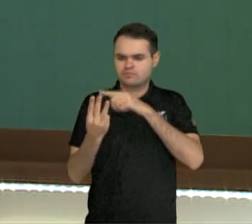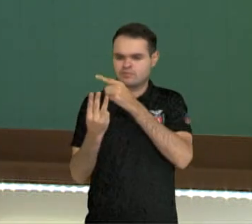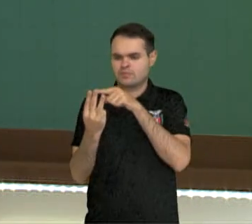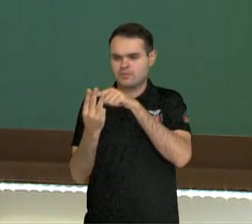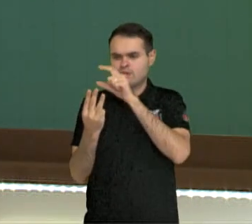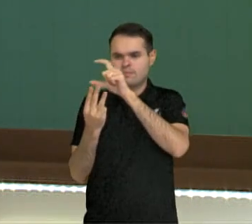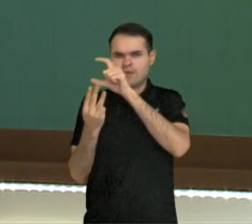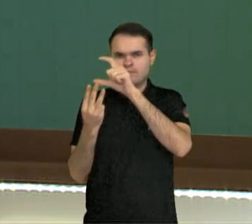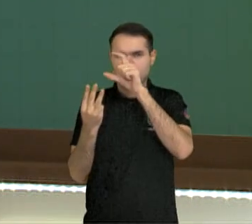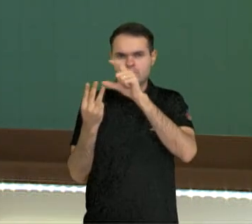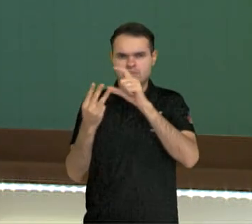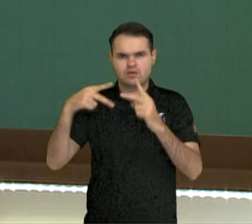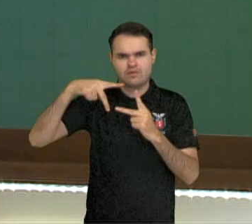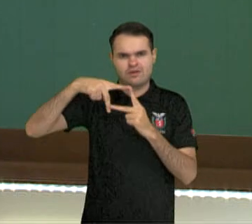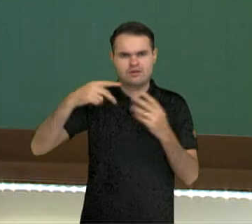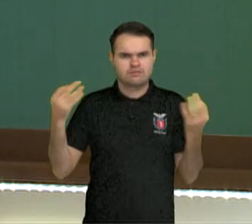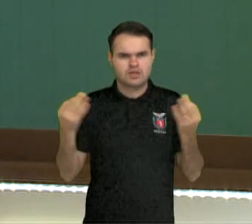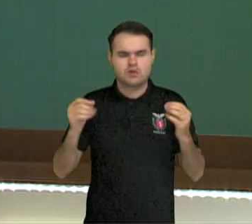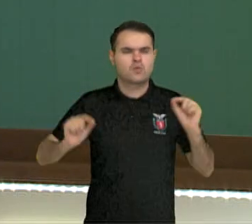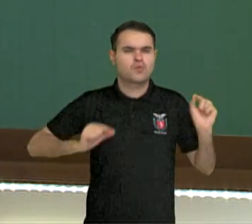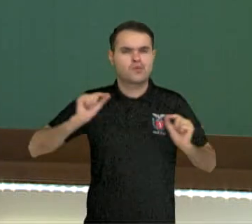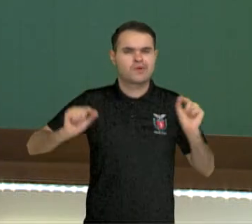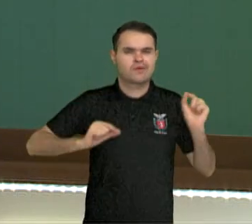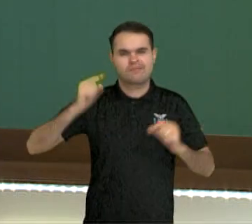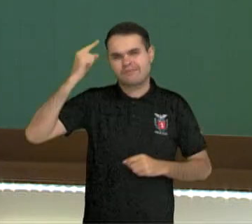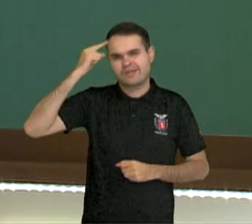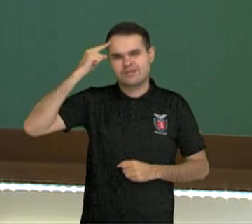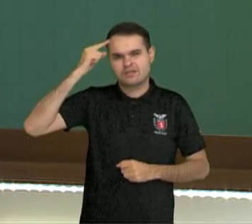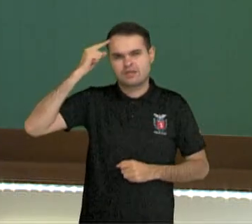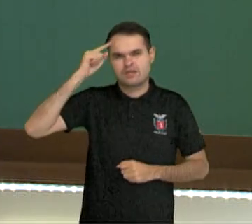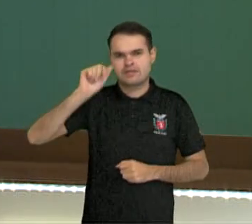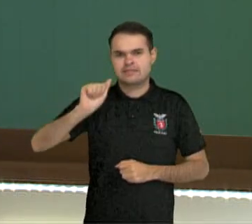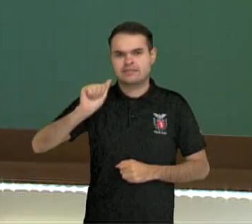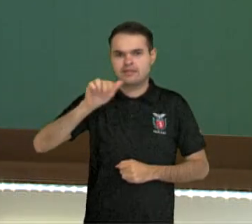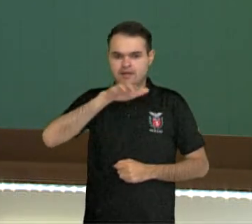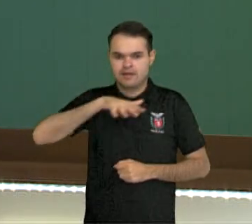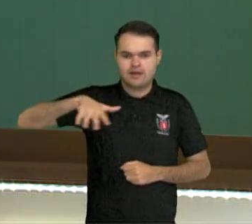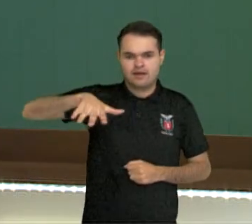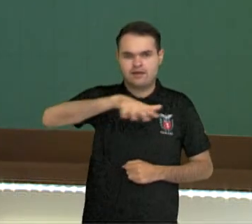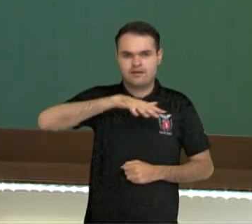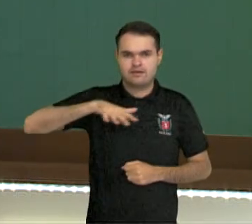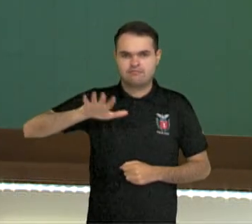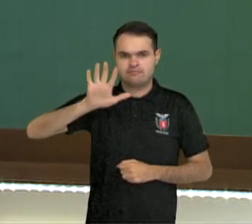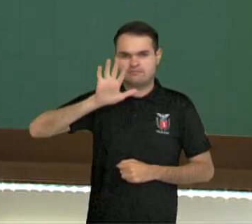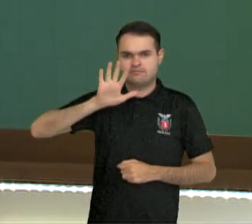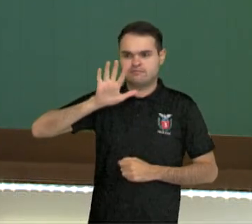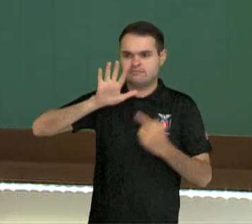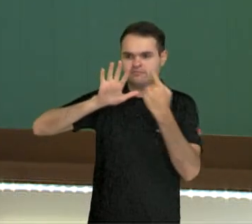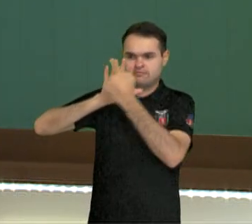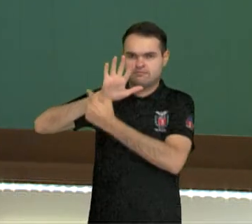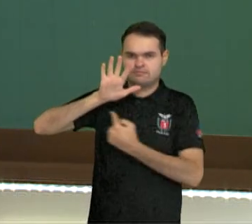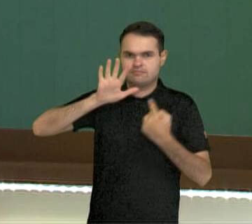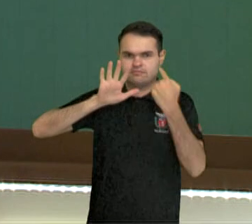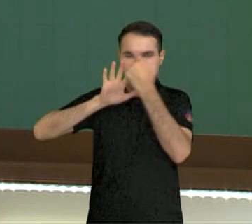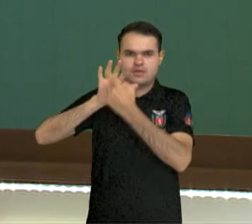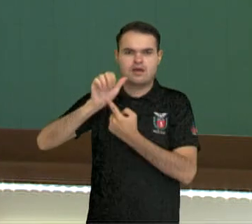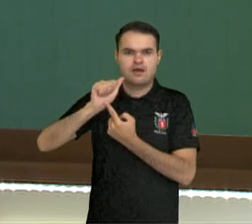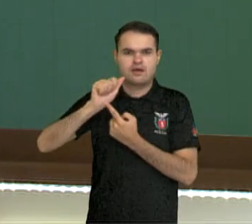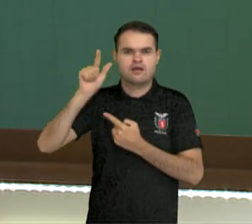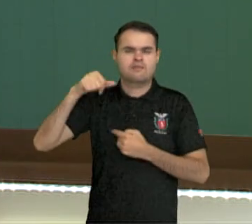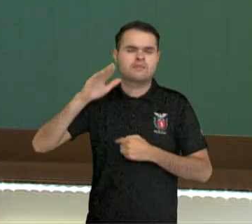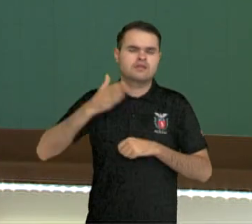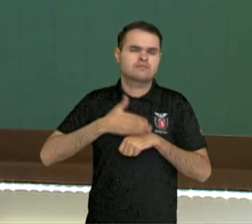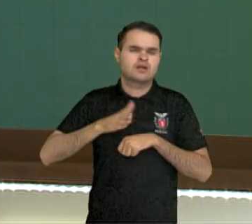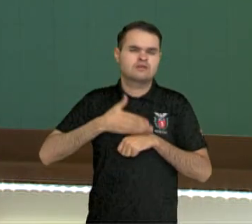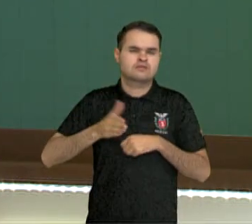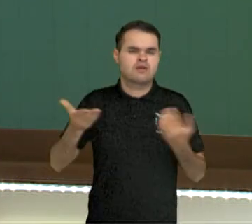gente? Vamos pensar em área, porque a área é uma parte que a gente entende, é uma parte prática, né? Fica mais tranquilo. Então, nós vamos